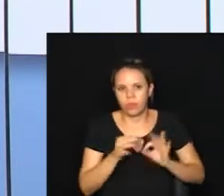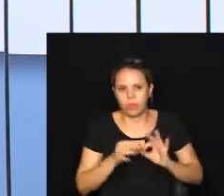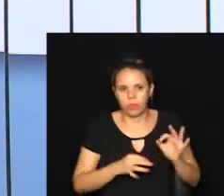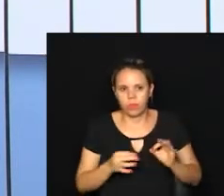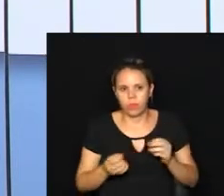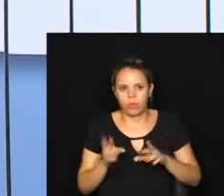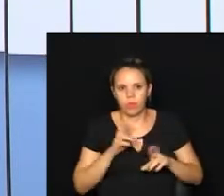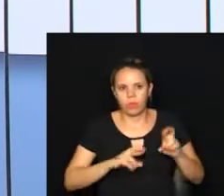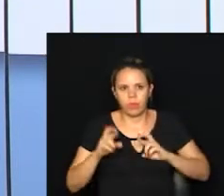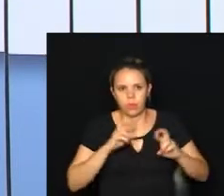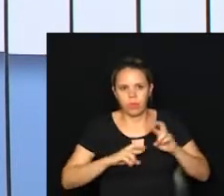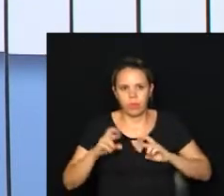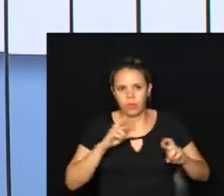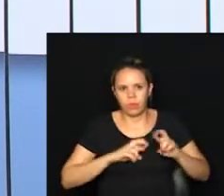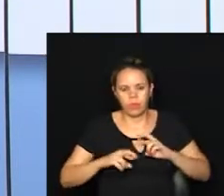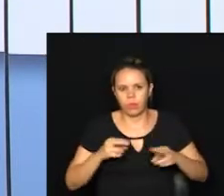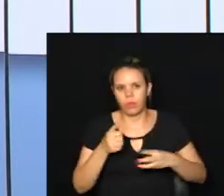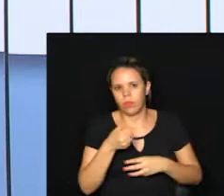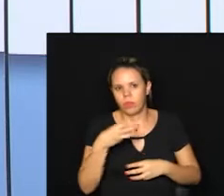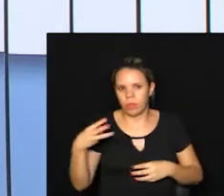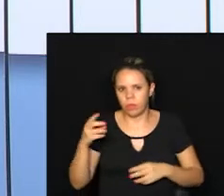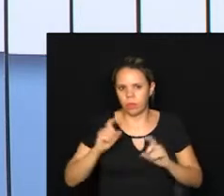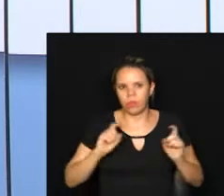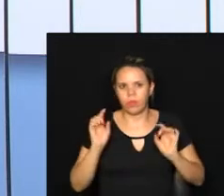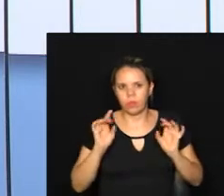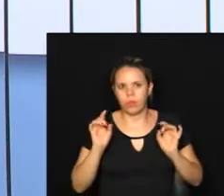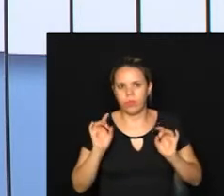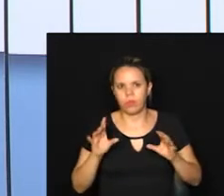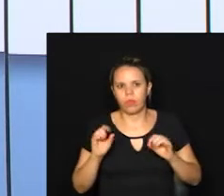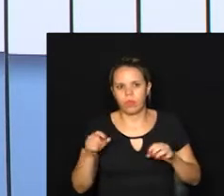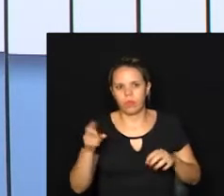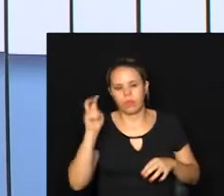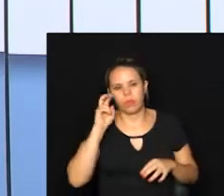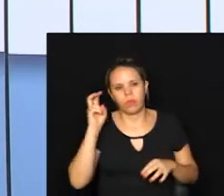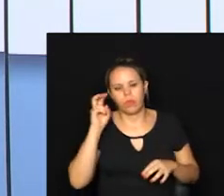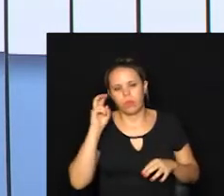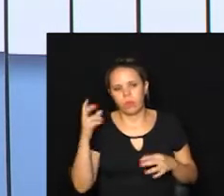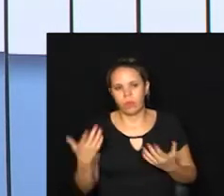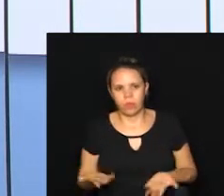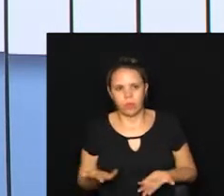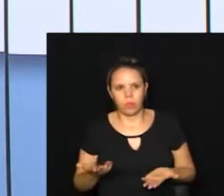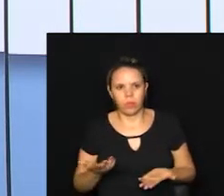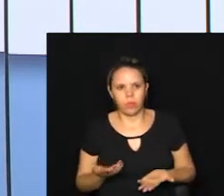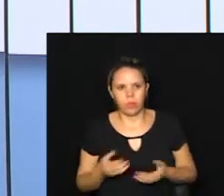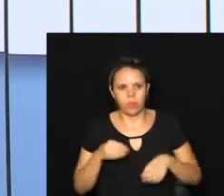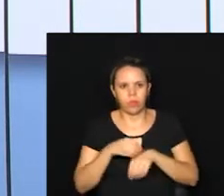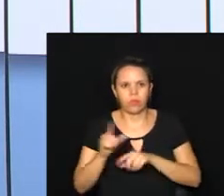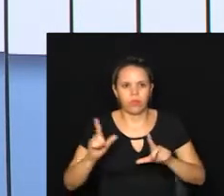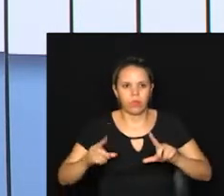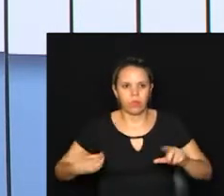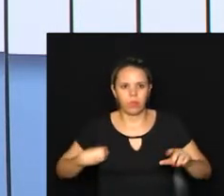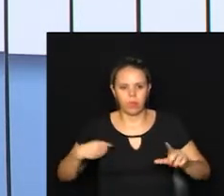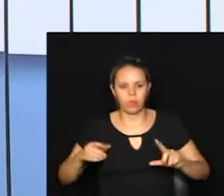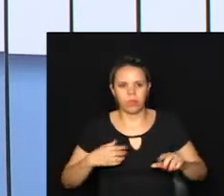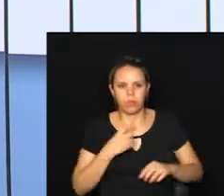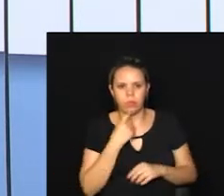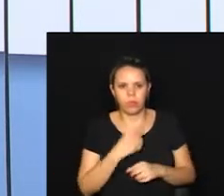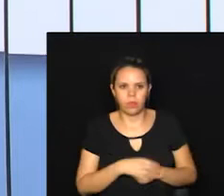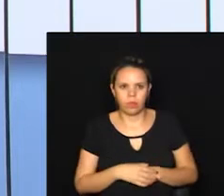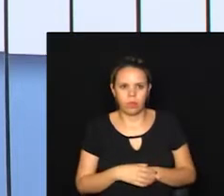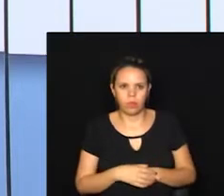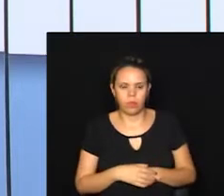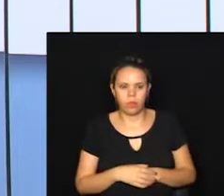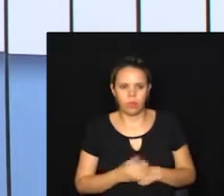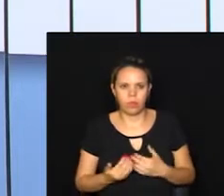serão analisados nas 13 reuniões extraordinárias desta quinta-feira, com transmissão ao vivo pela TV Câmara Campinas